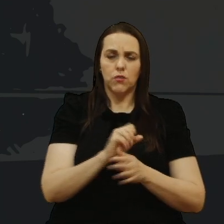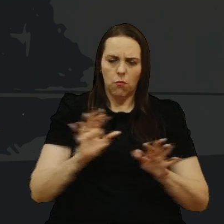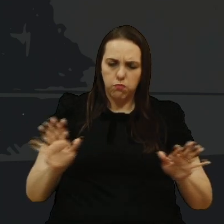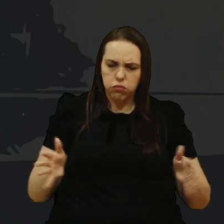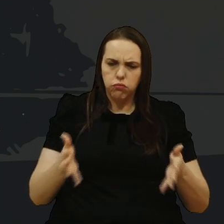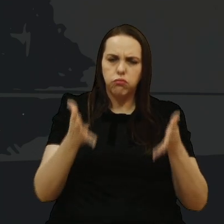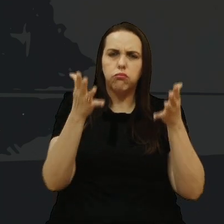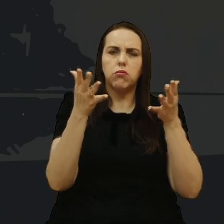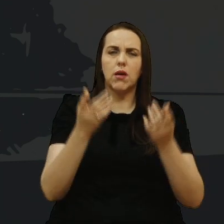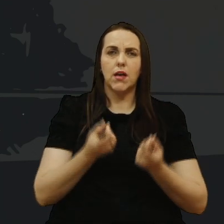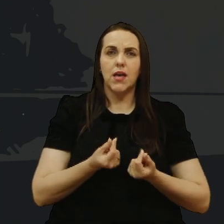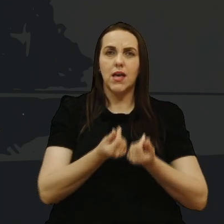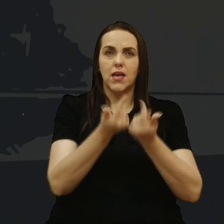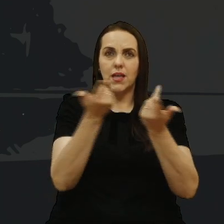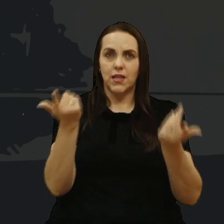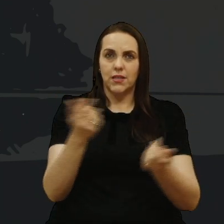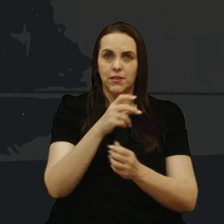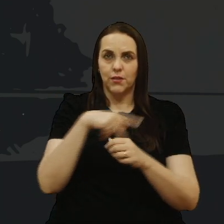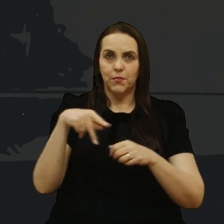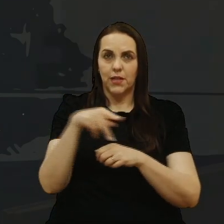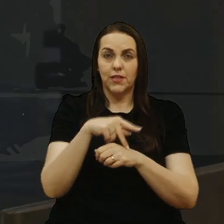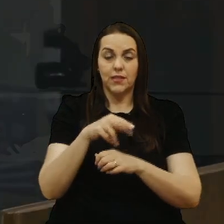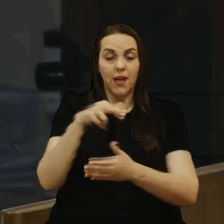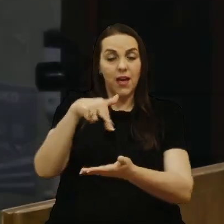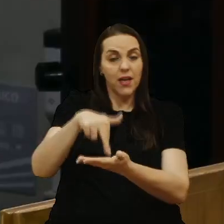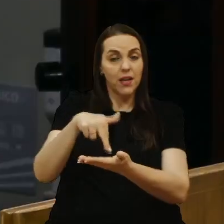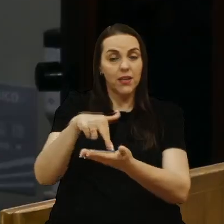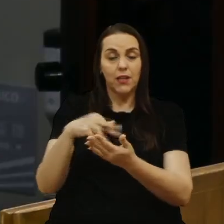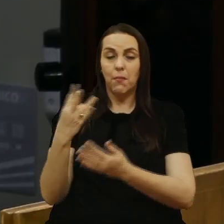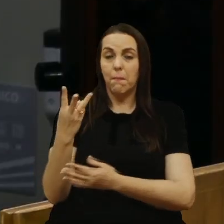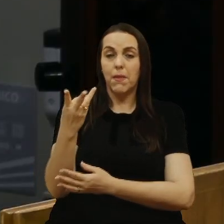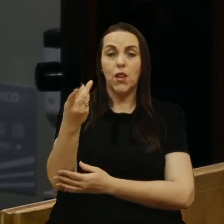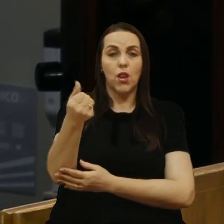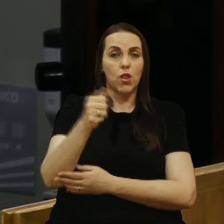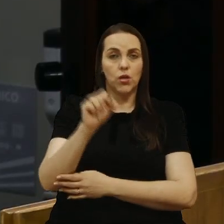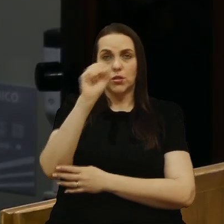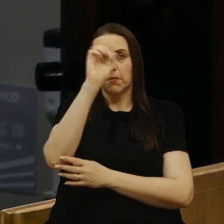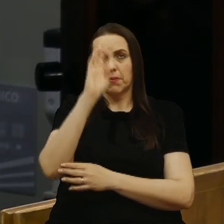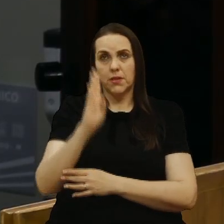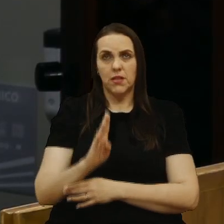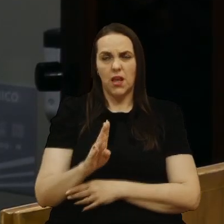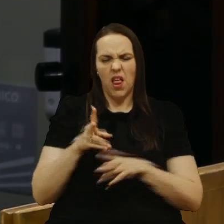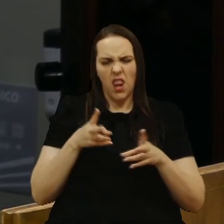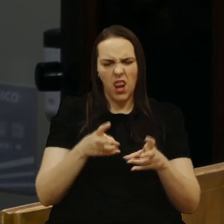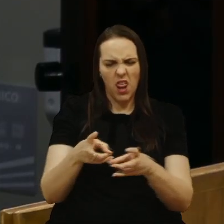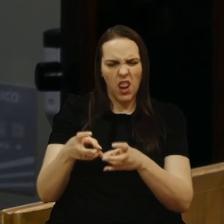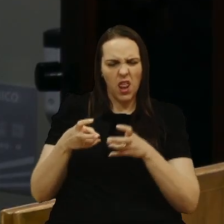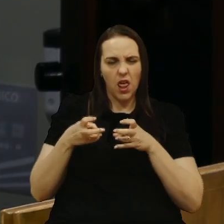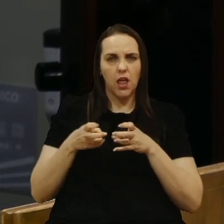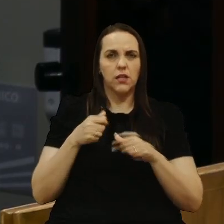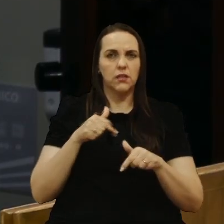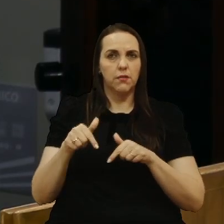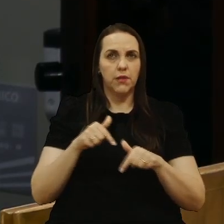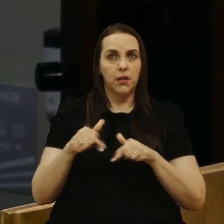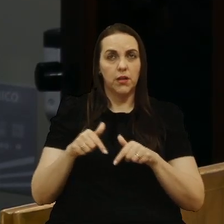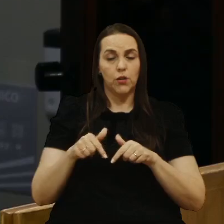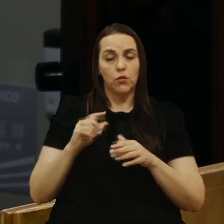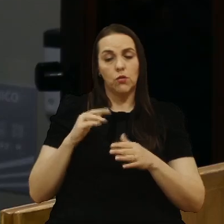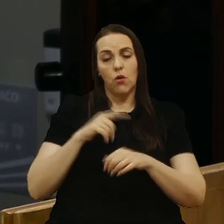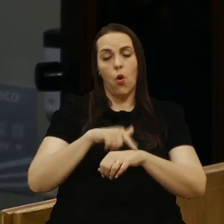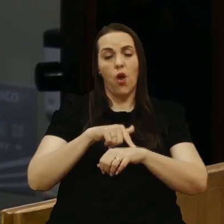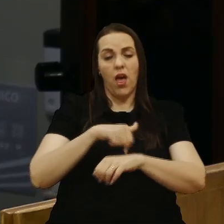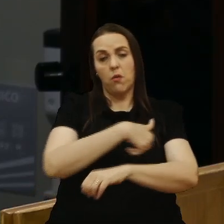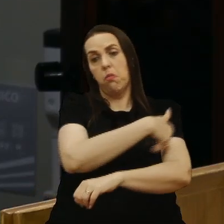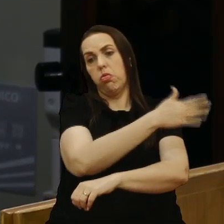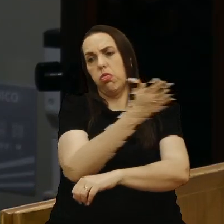nosso país. A realidade de milhões de brasileiros é de a superexploração do trabalho, jornadas longas, metas abusivas